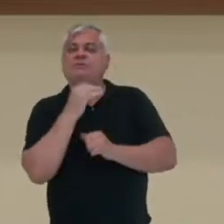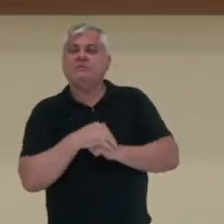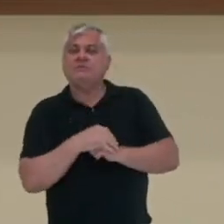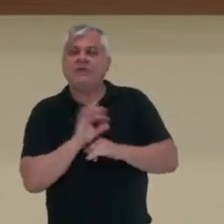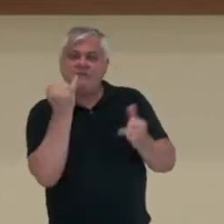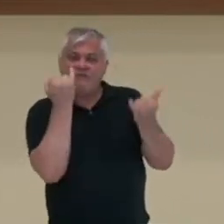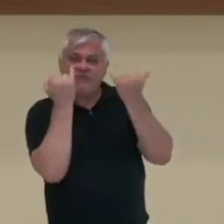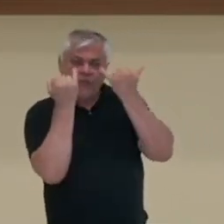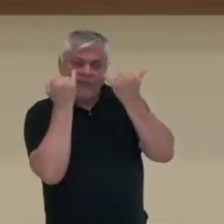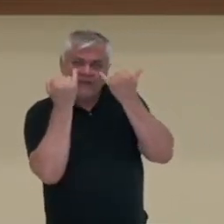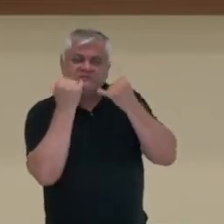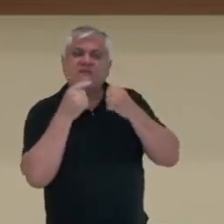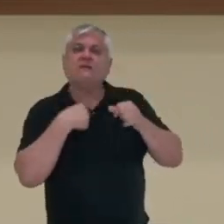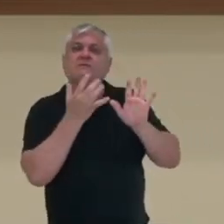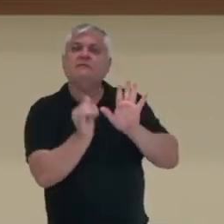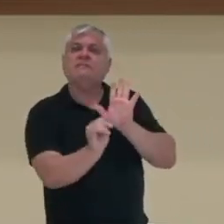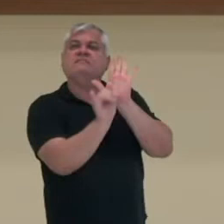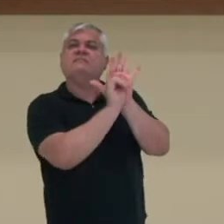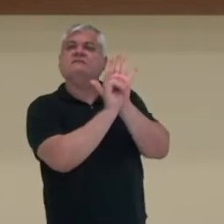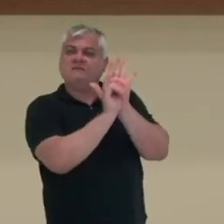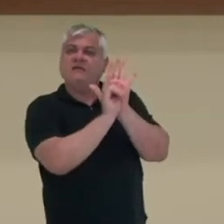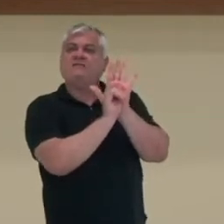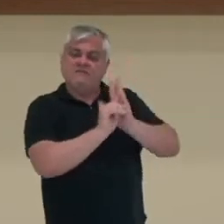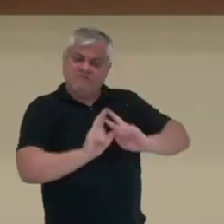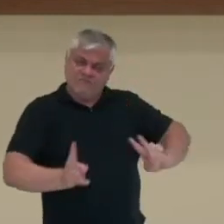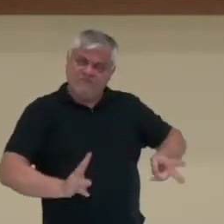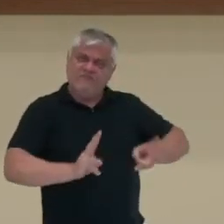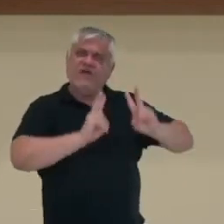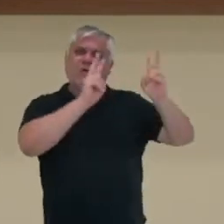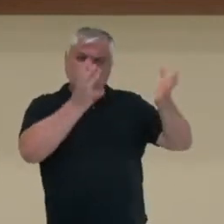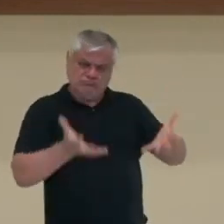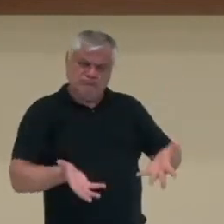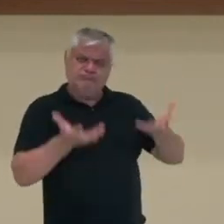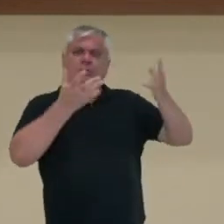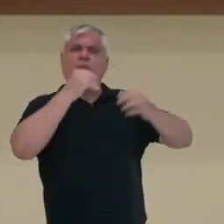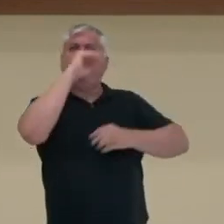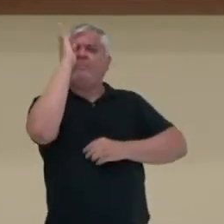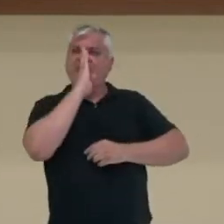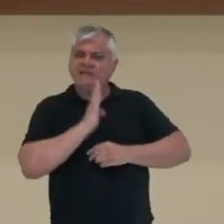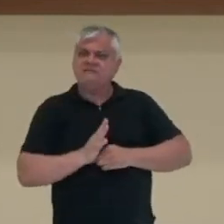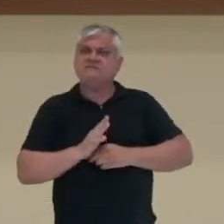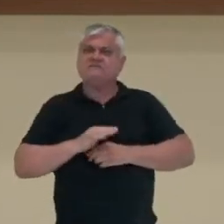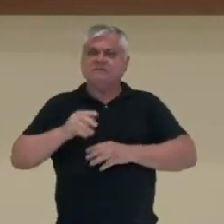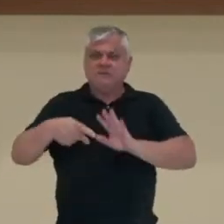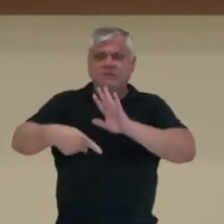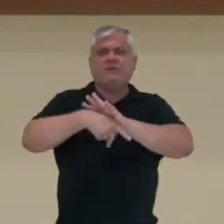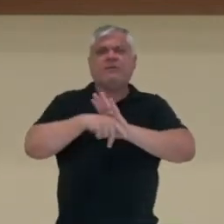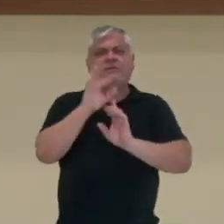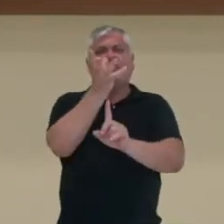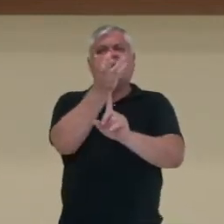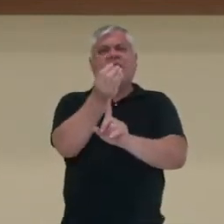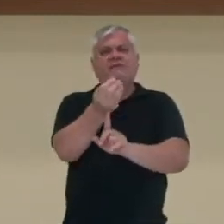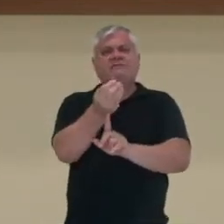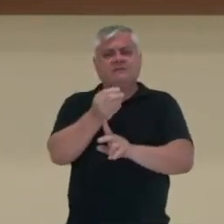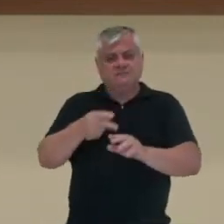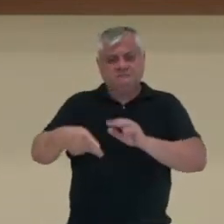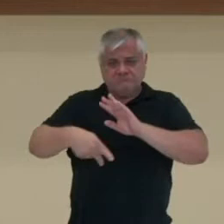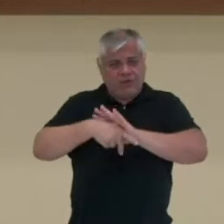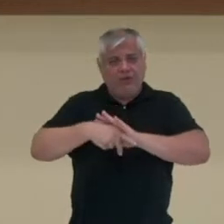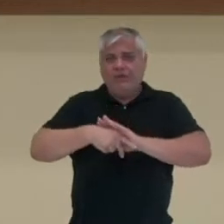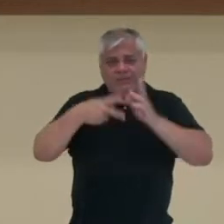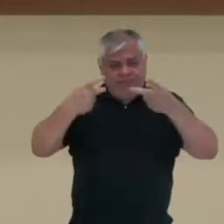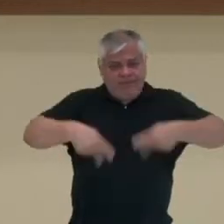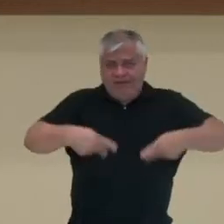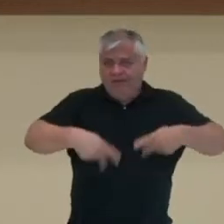informações, uma identidade que valoriza o Brasil como um polo artístico, de uma arte nossa. E aí nós